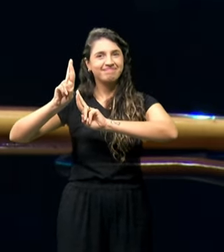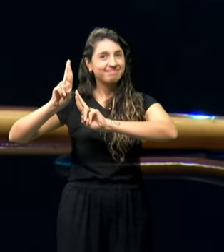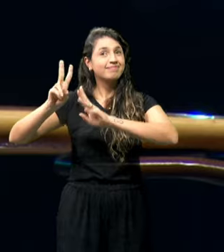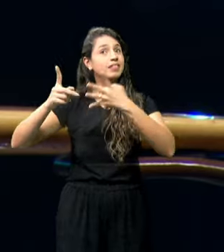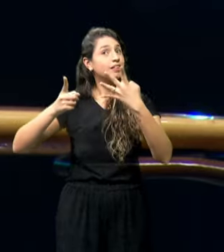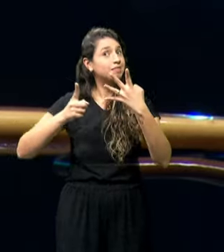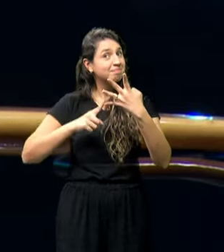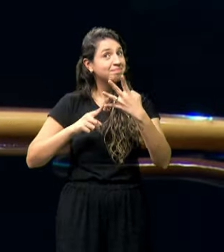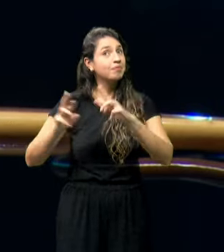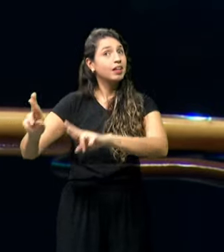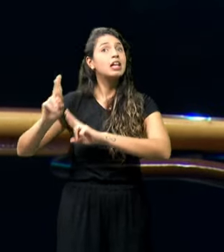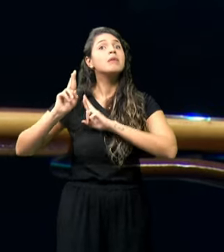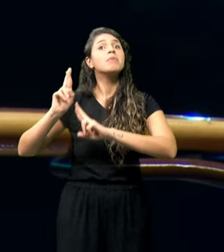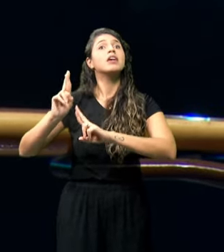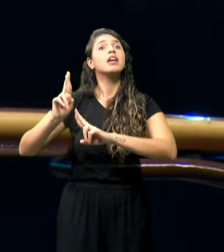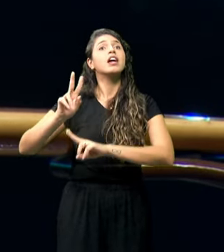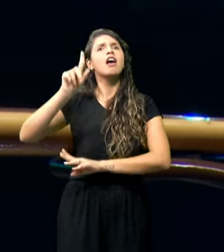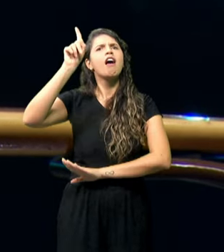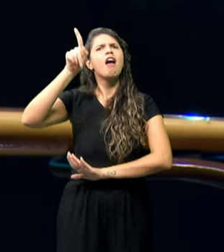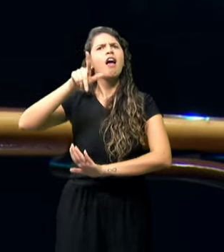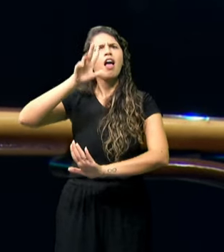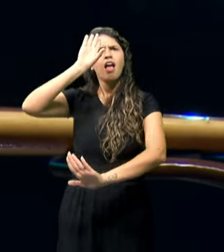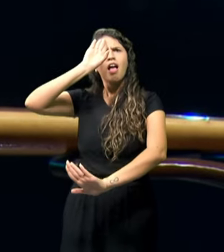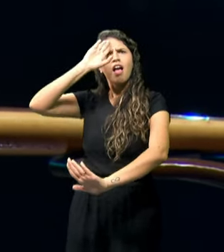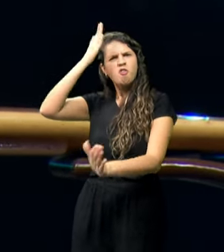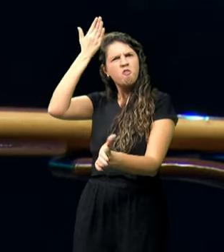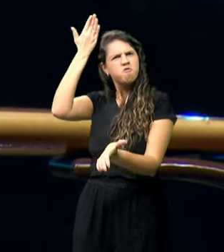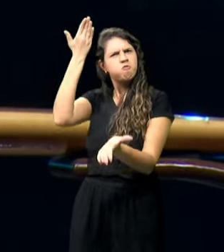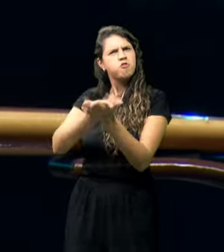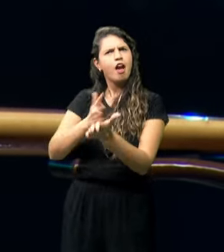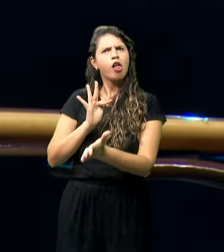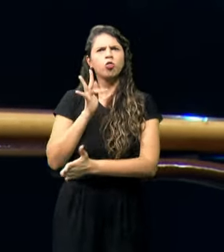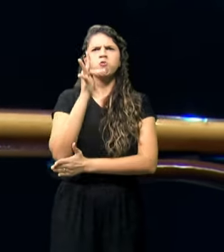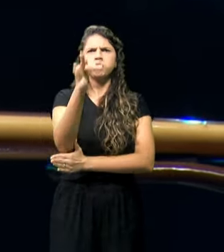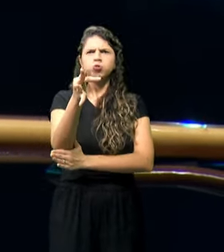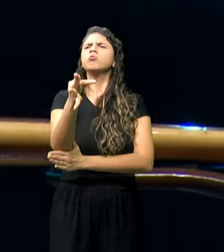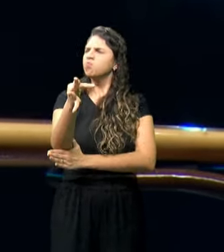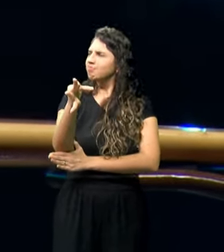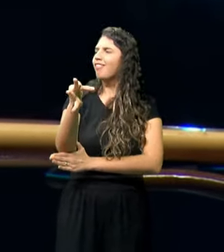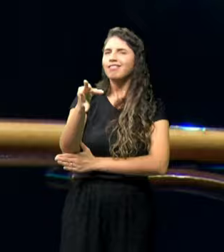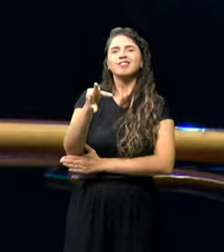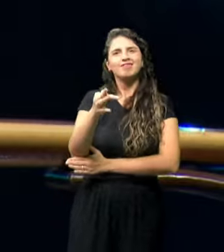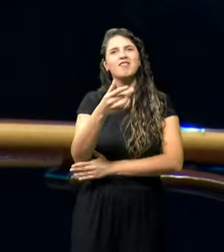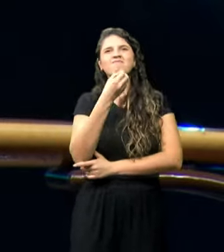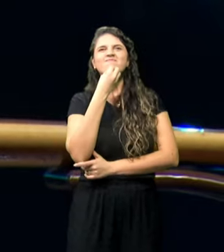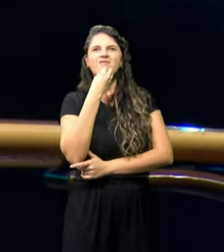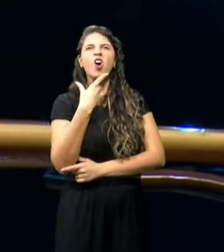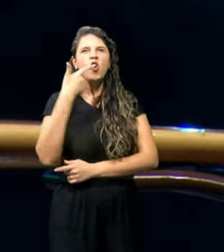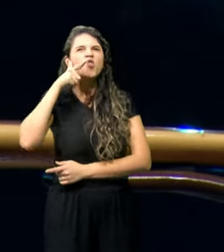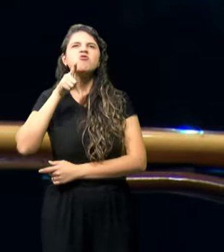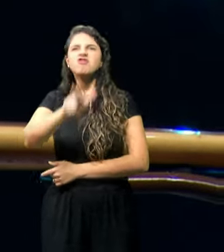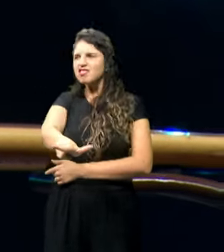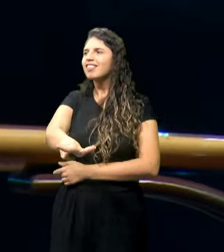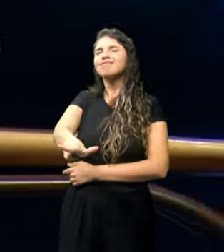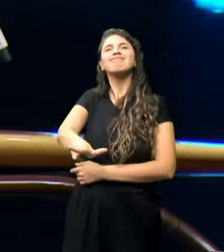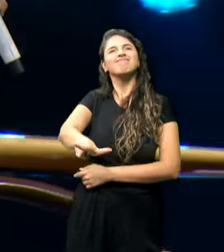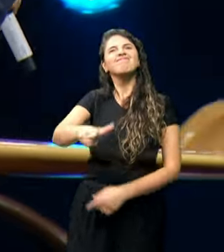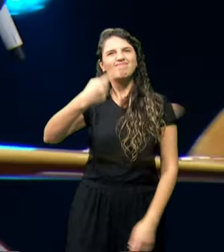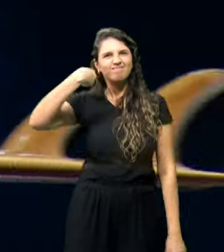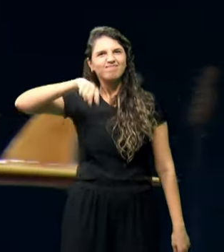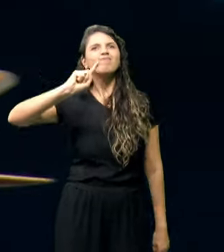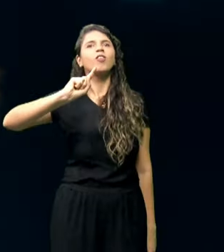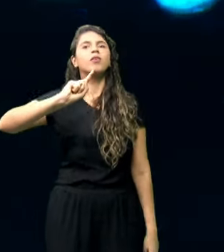Esperança é a confiante perseverança no futuro. Esperança, vai dar certo. Eu vou chegar lá, eu vou lutar. Escute o que eu vou